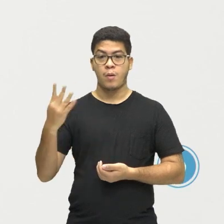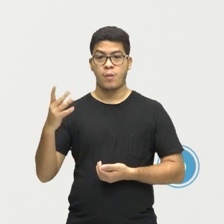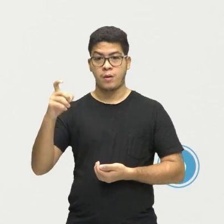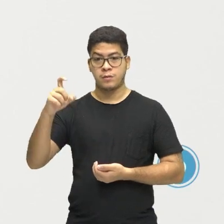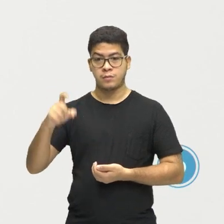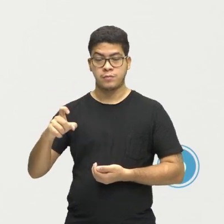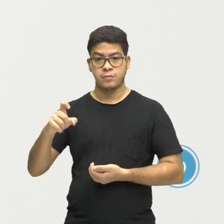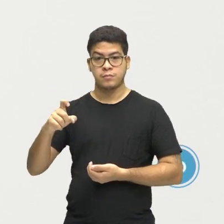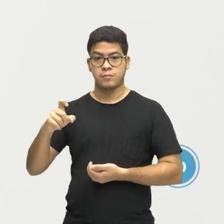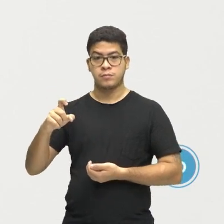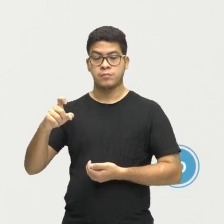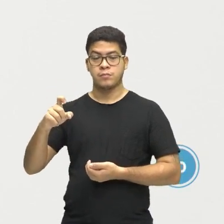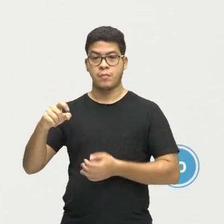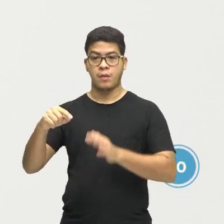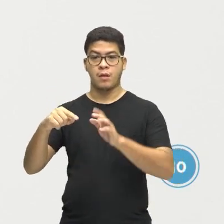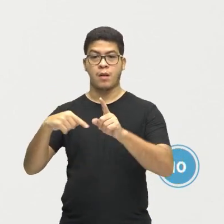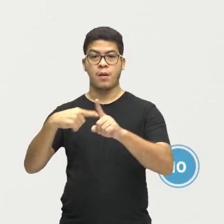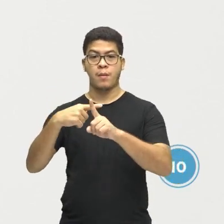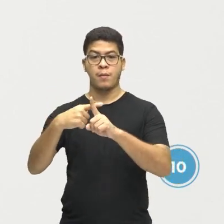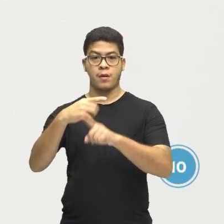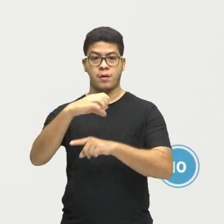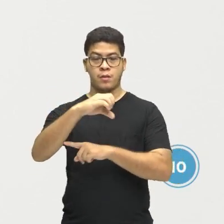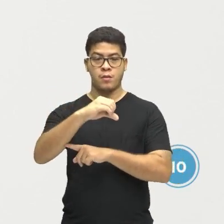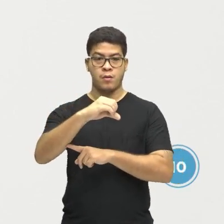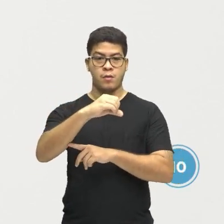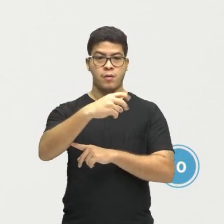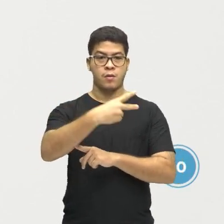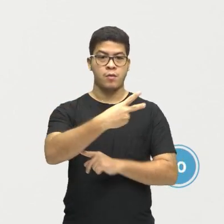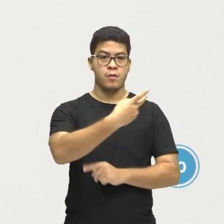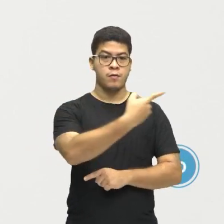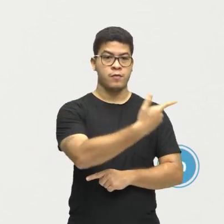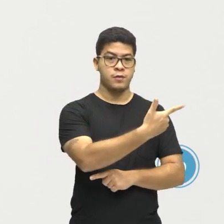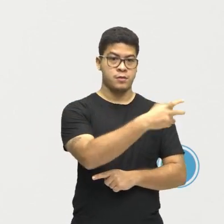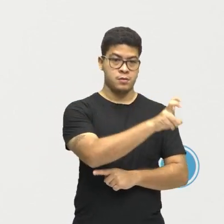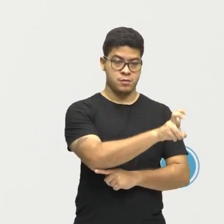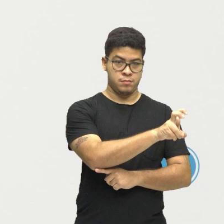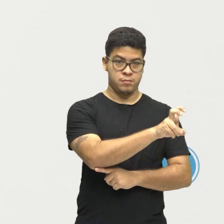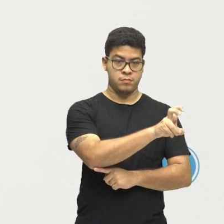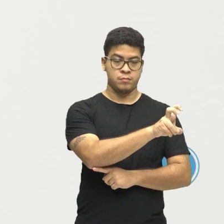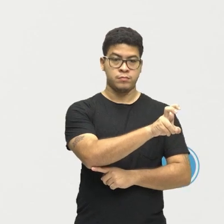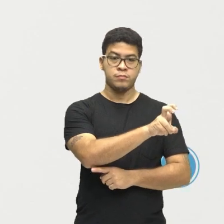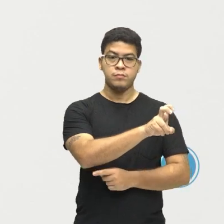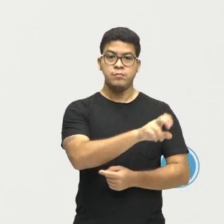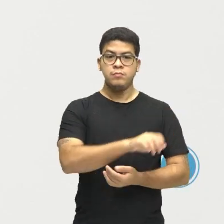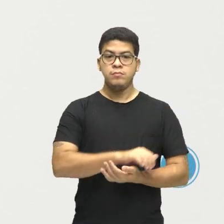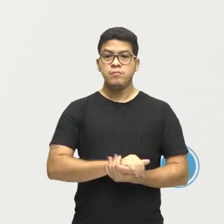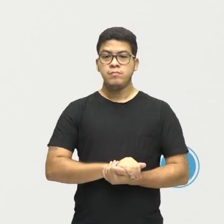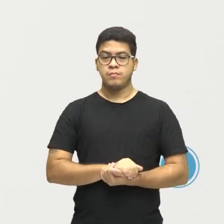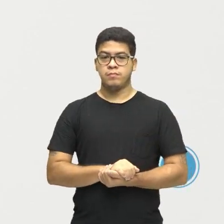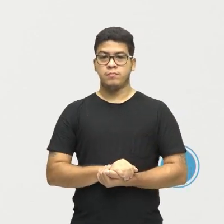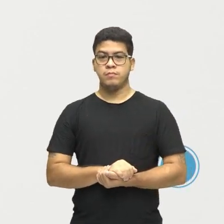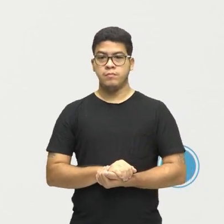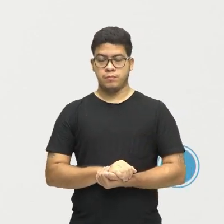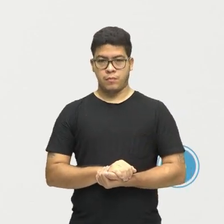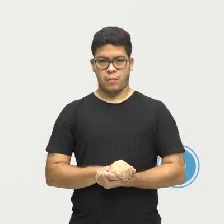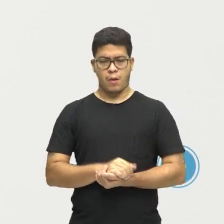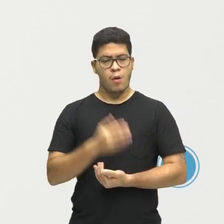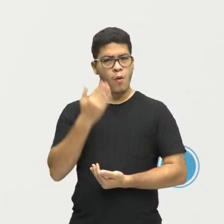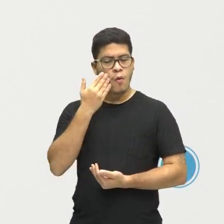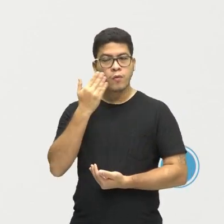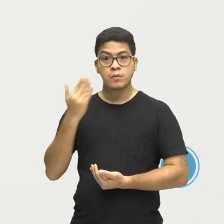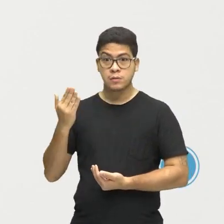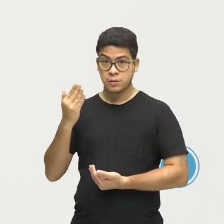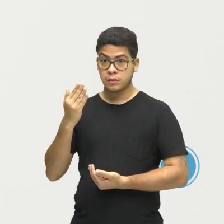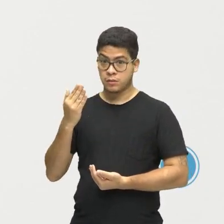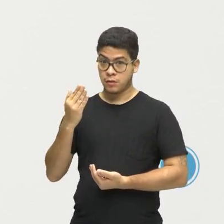4x mais 9 igual a 25. Vejam, eu vou deixar